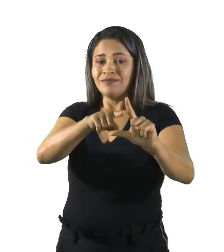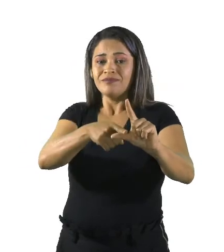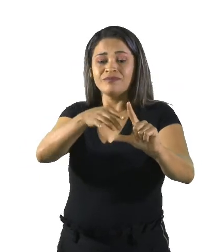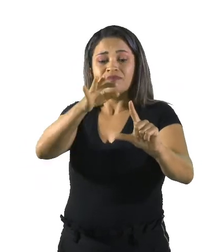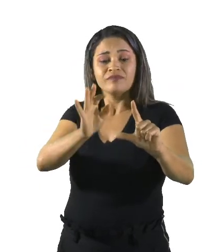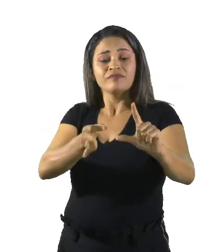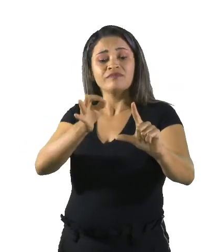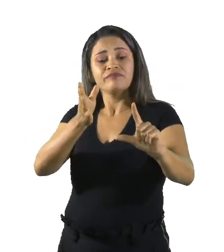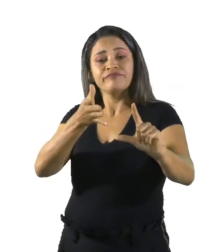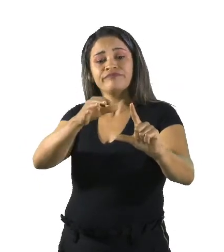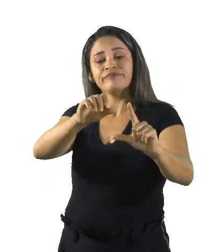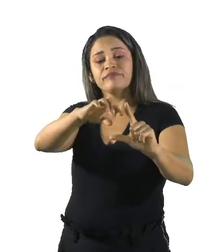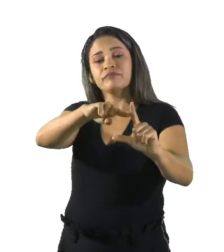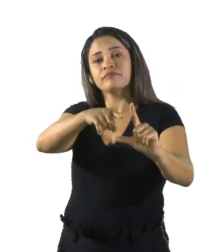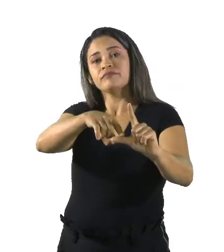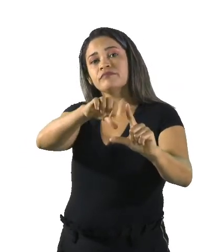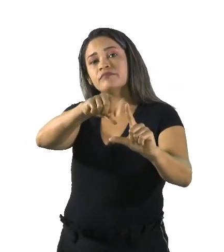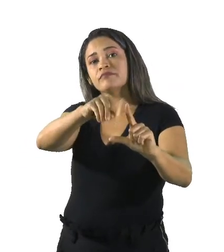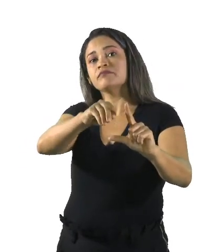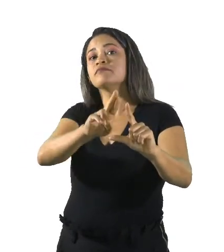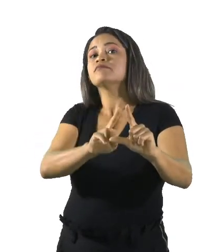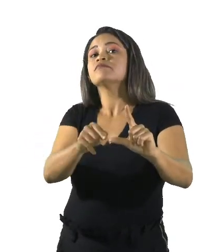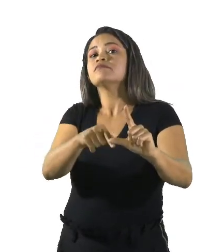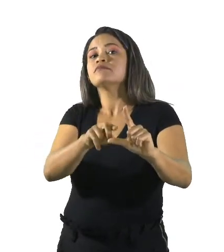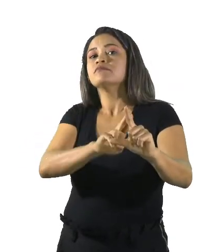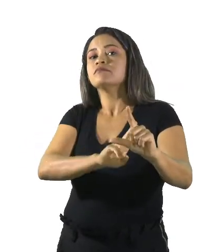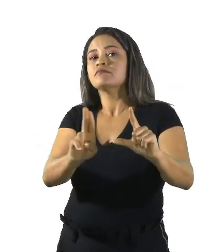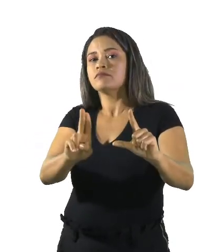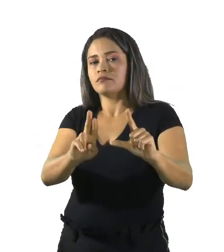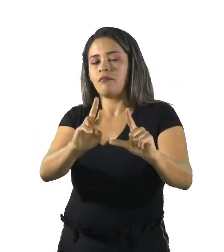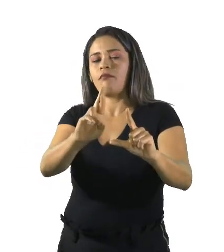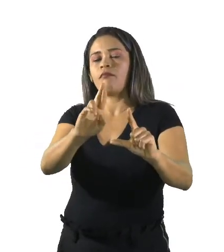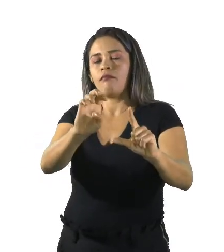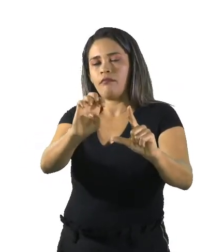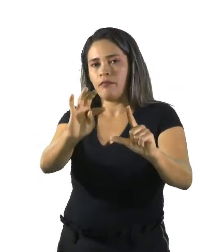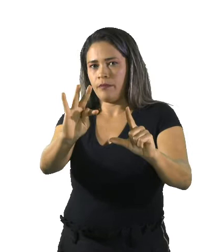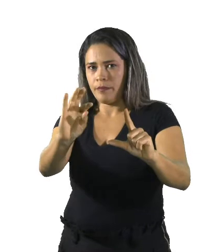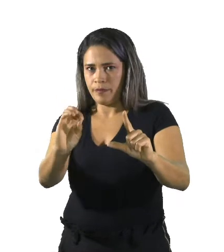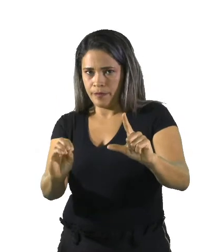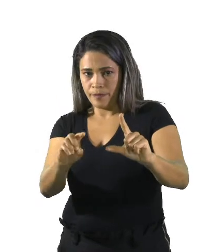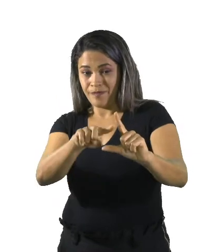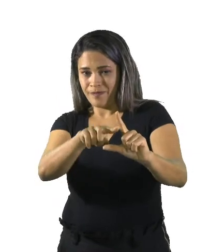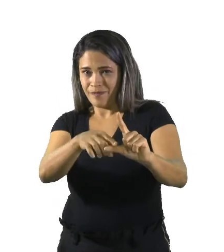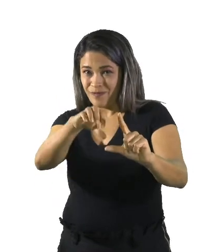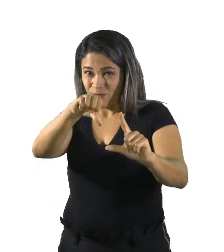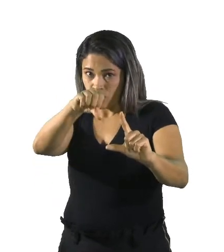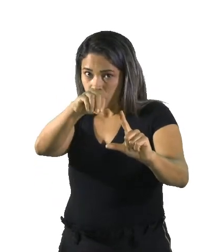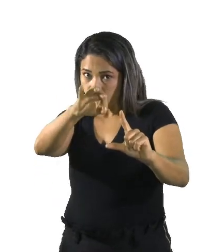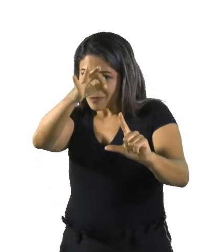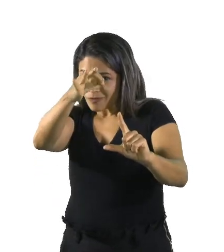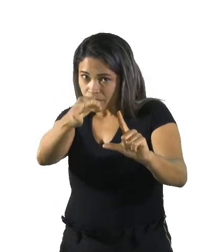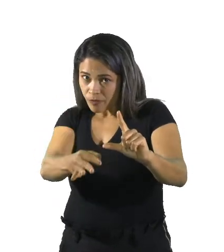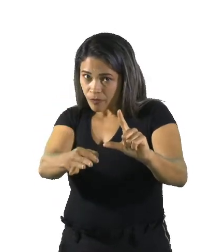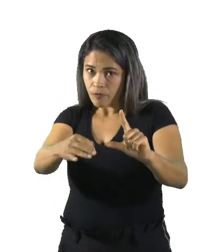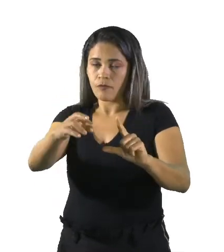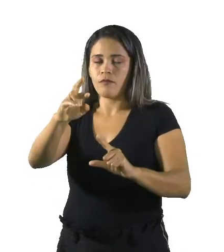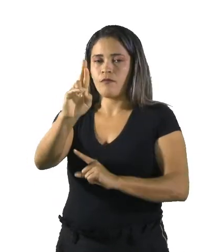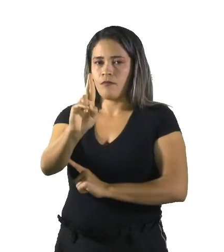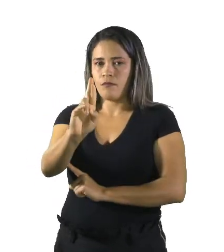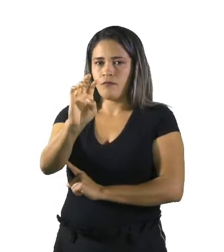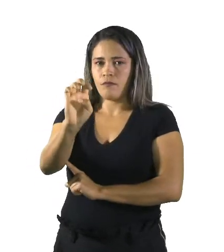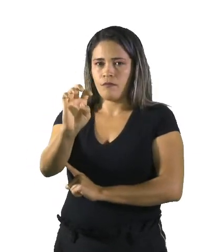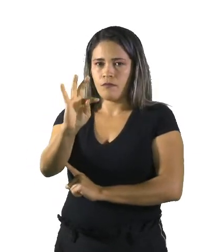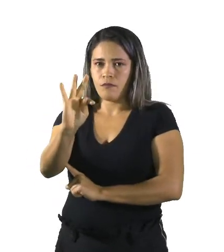Nós iríamos chamá-lo então de ângulo reto. Então, o ângulo reto, ele mede exatamente 90 graus